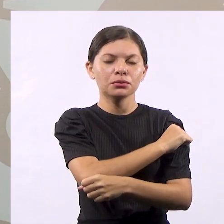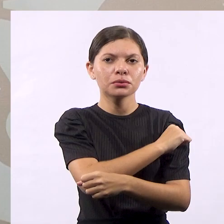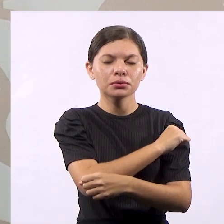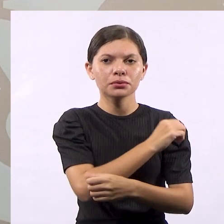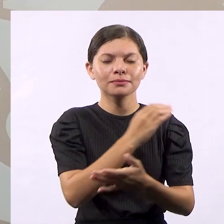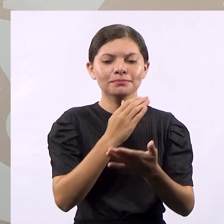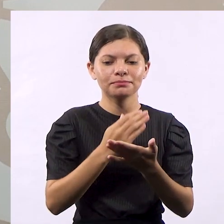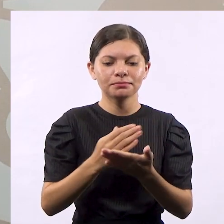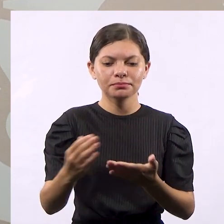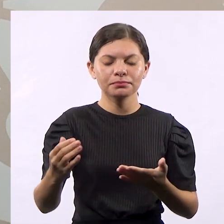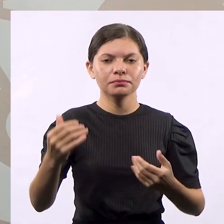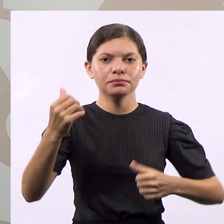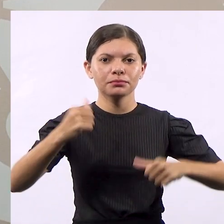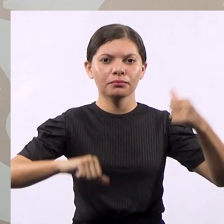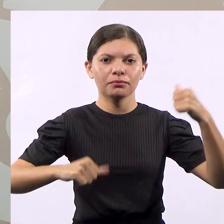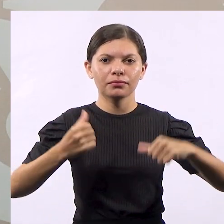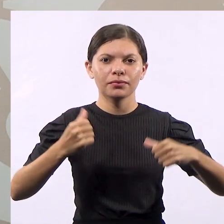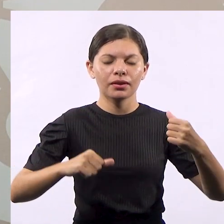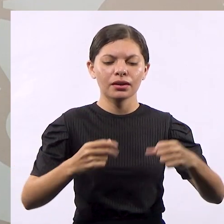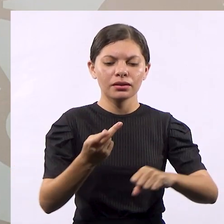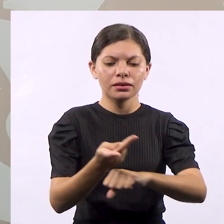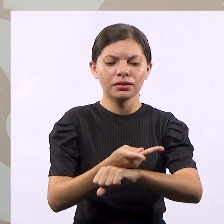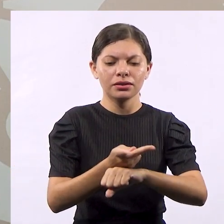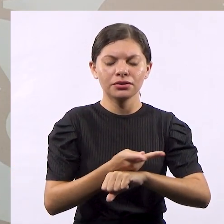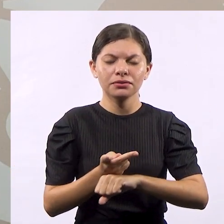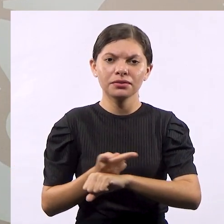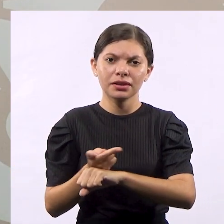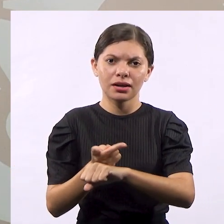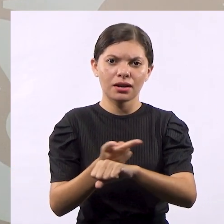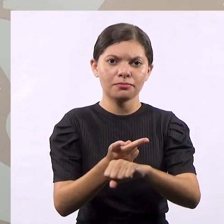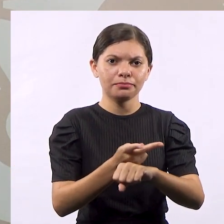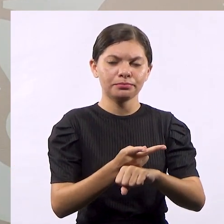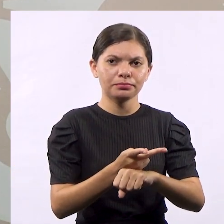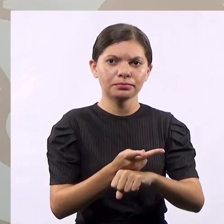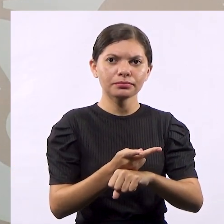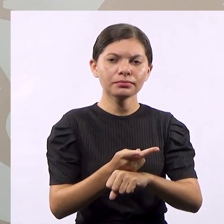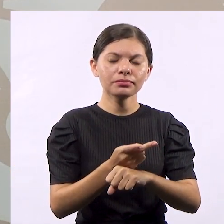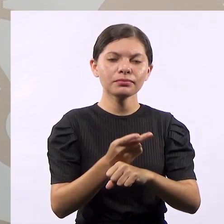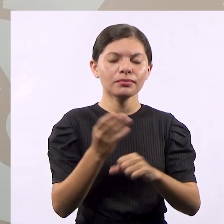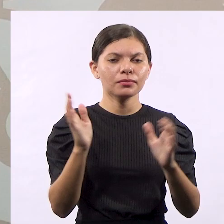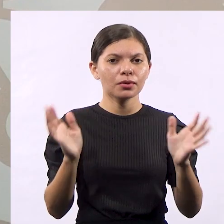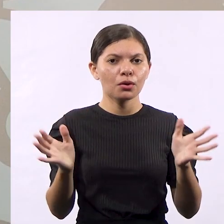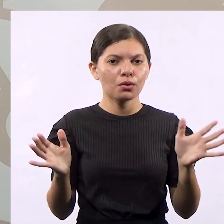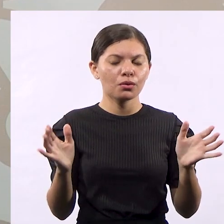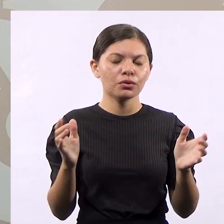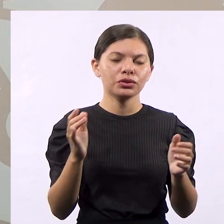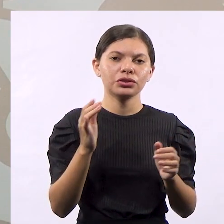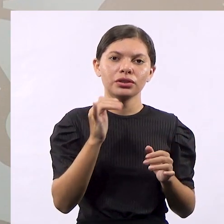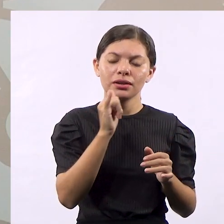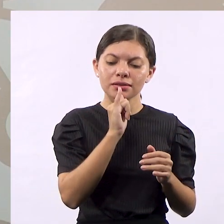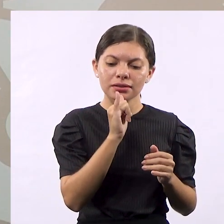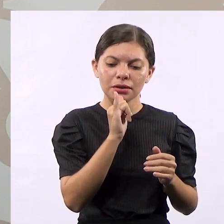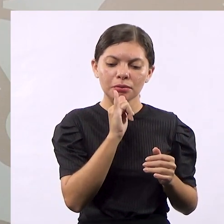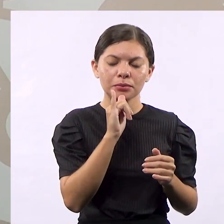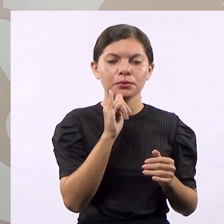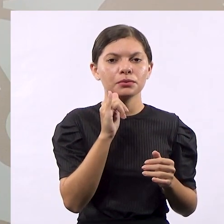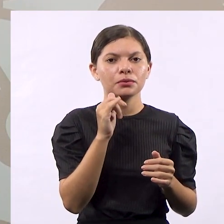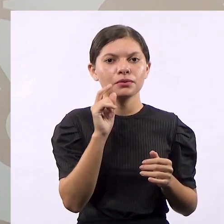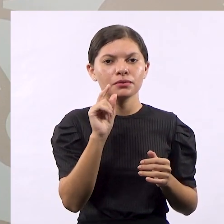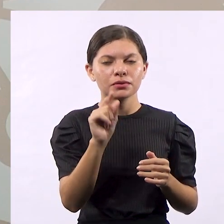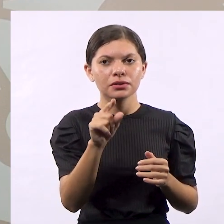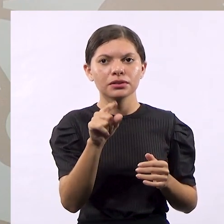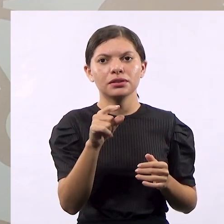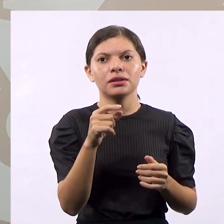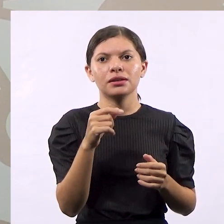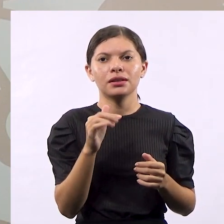disso aí, dessa perspectiva, identificar essas ações. Então, eu trouxe aqui para vocês alguns exemplos, né? Você